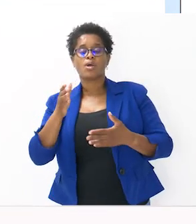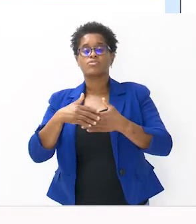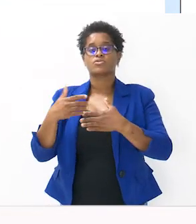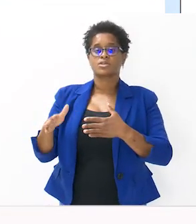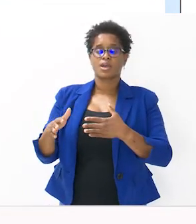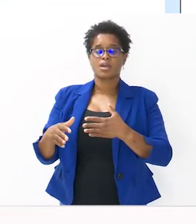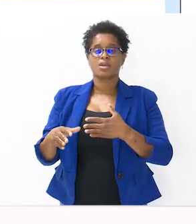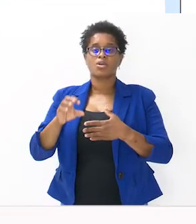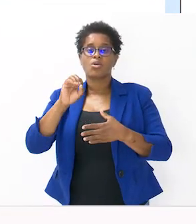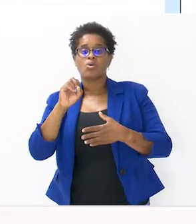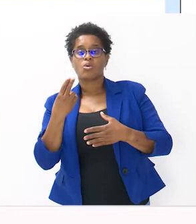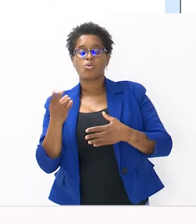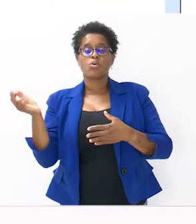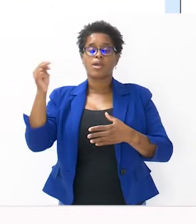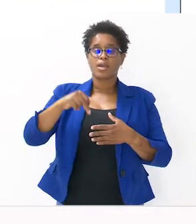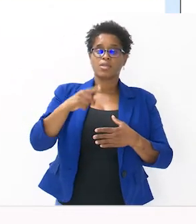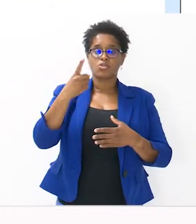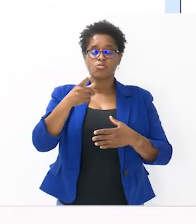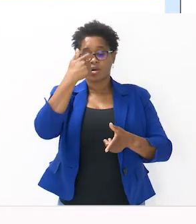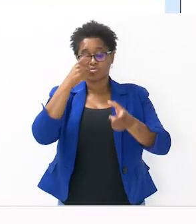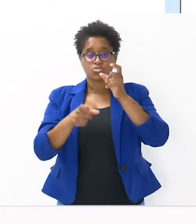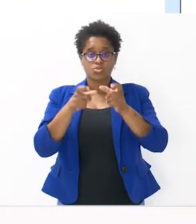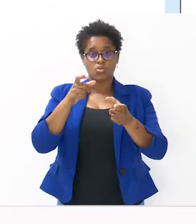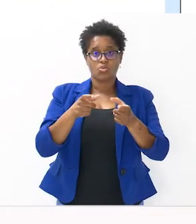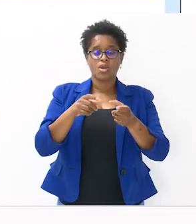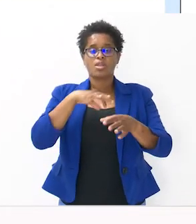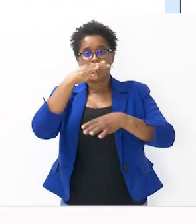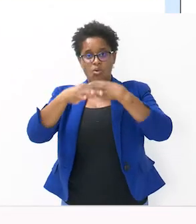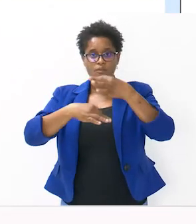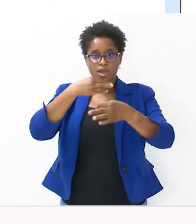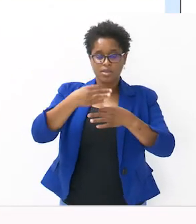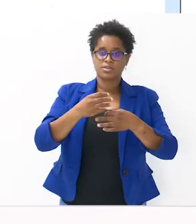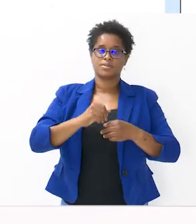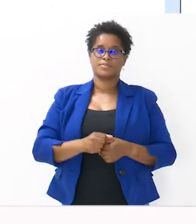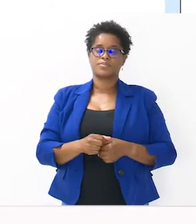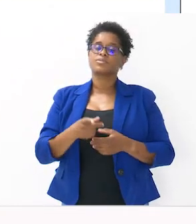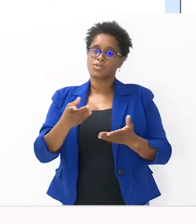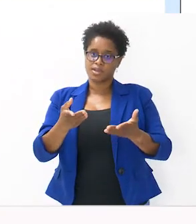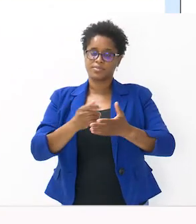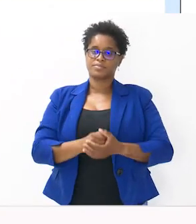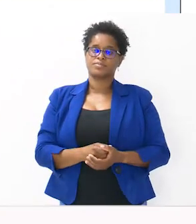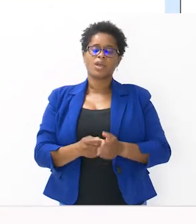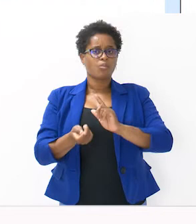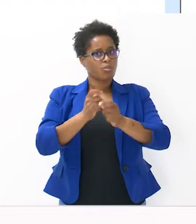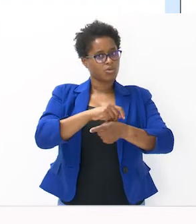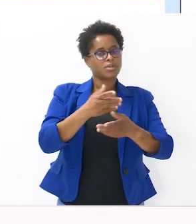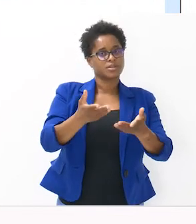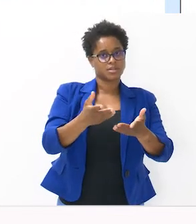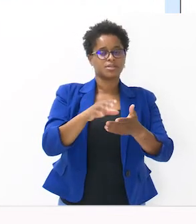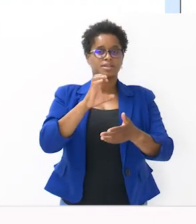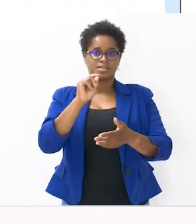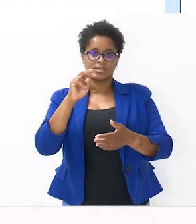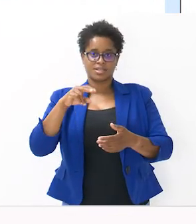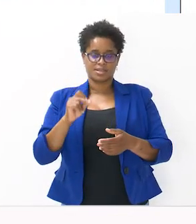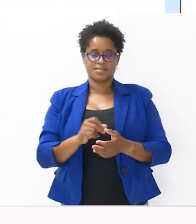sai ou entra uma personagem na conversa, não é? Muda da